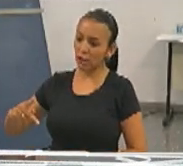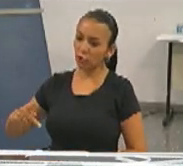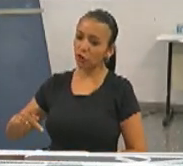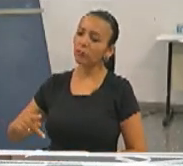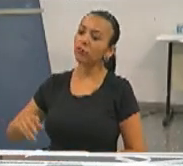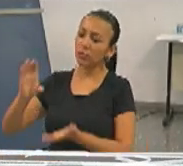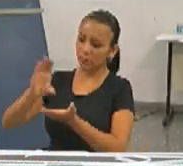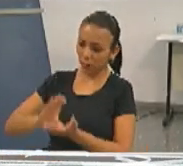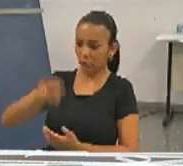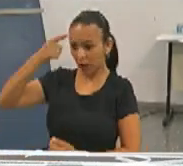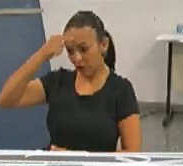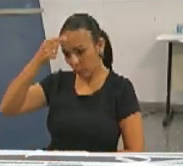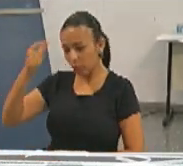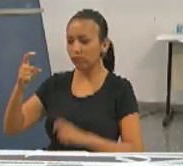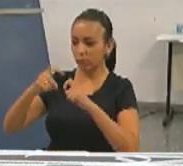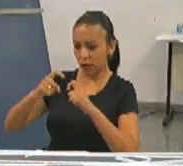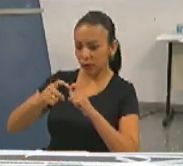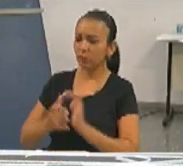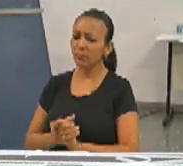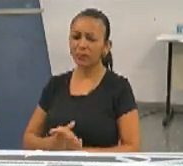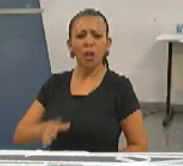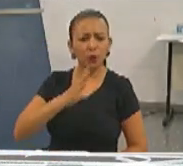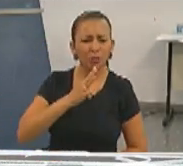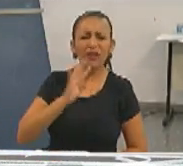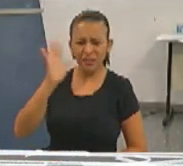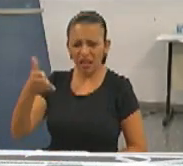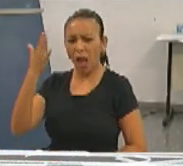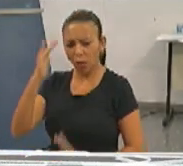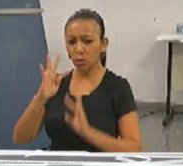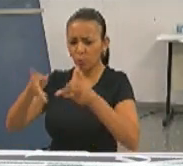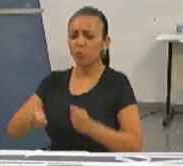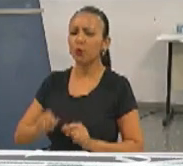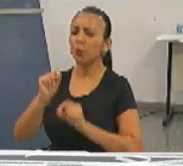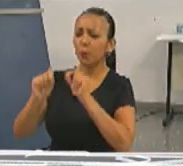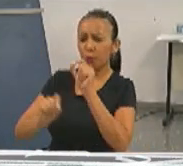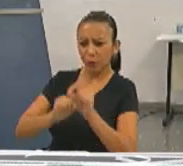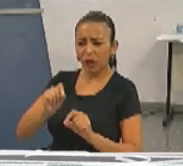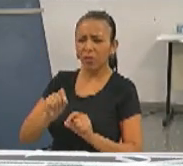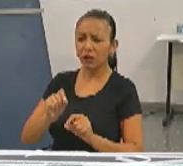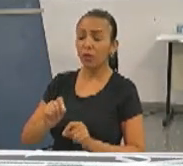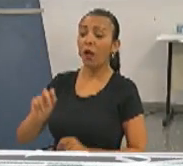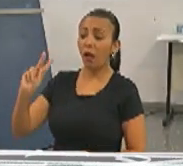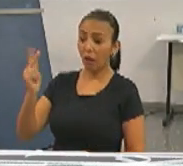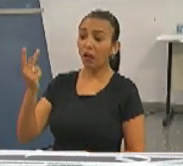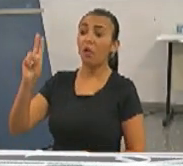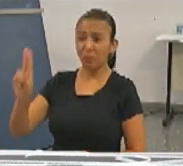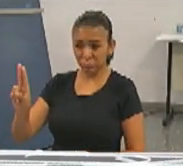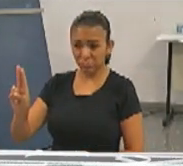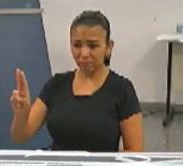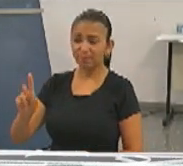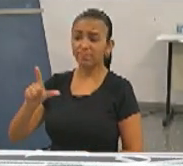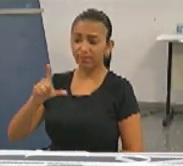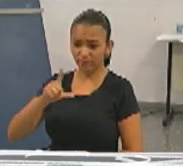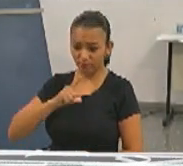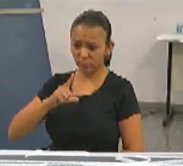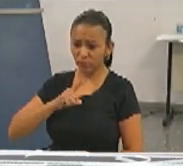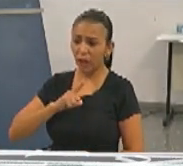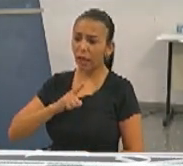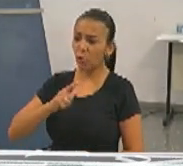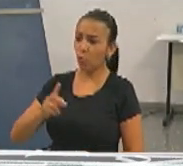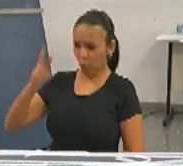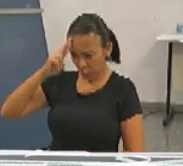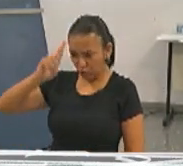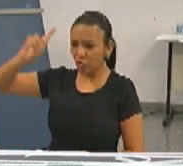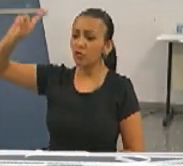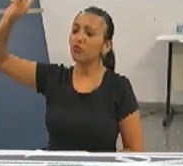da UFGD. É de conhecimento de todos aqui que o HU está com um superintendente interino,